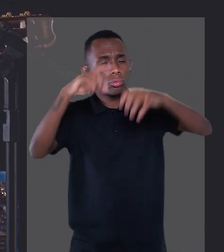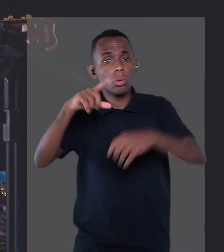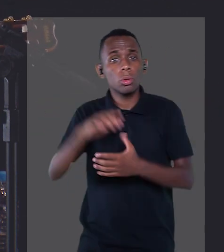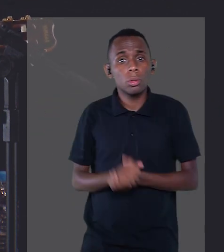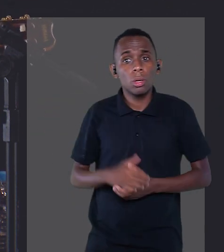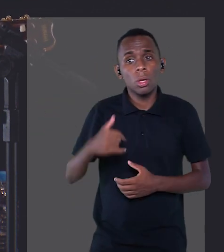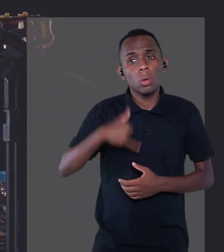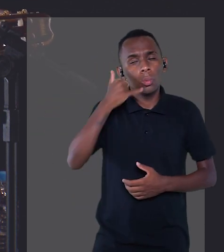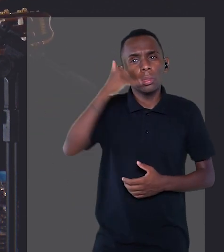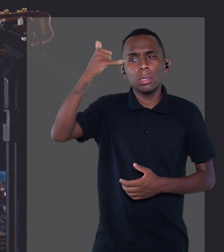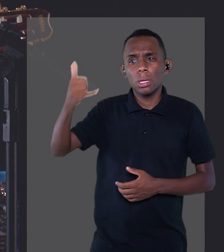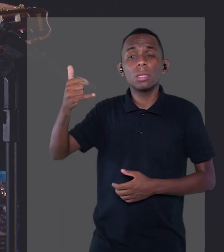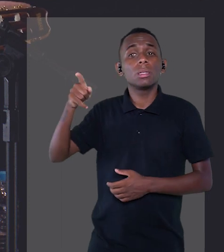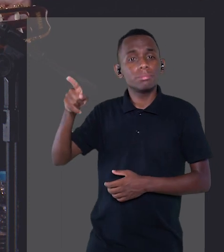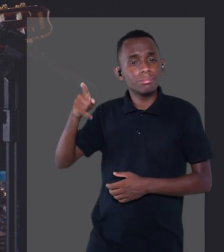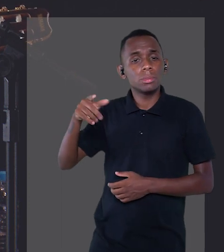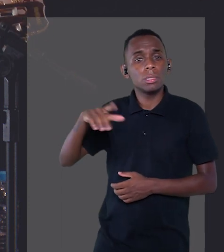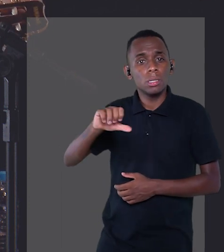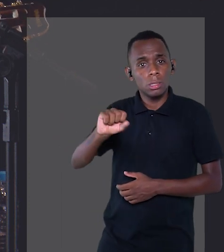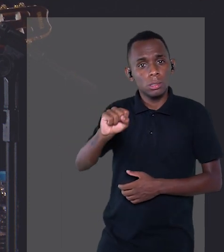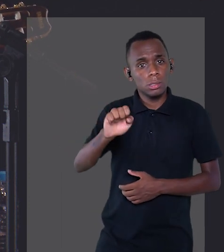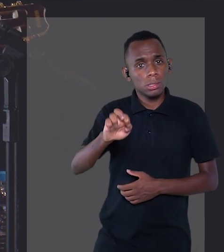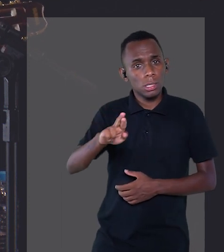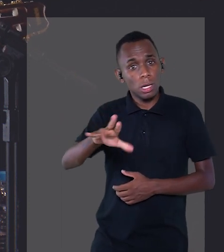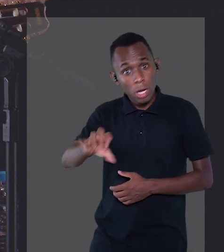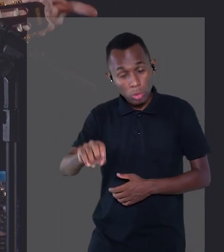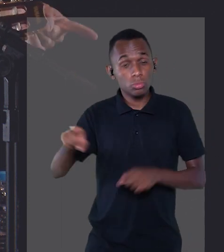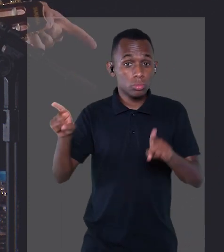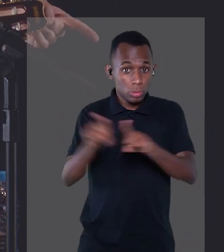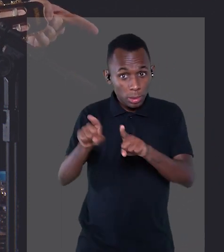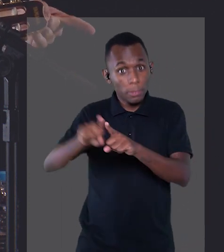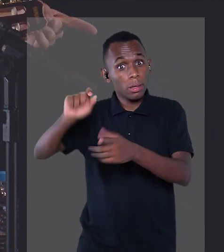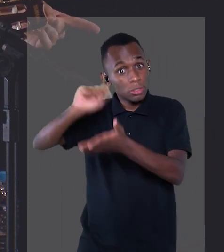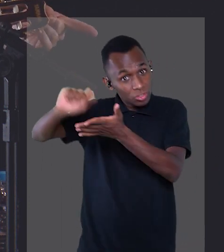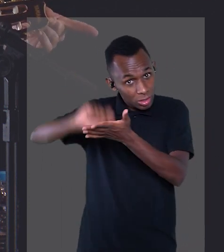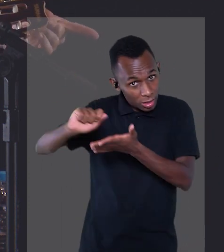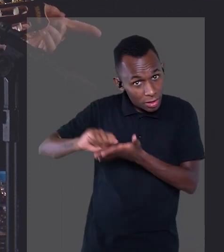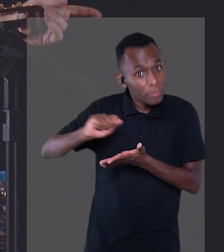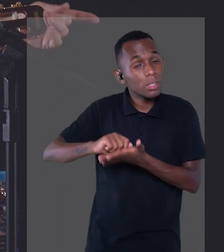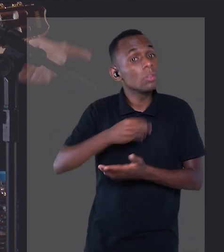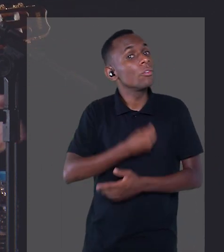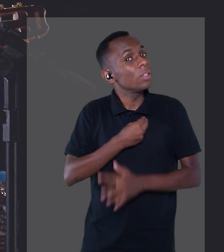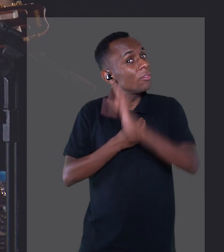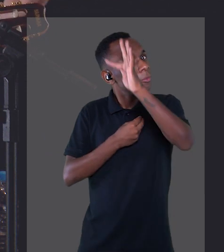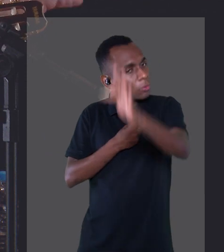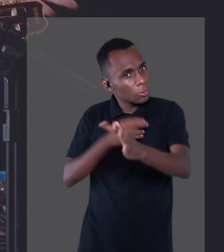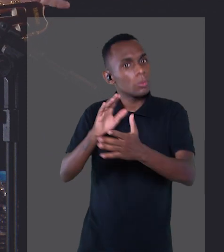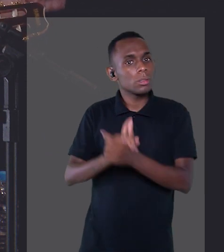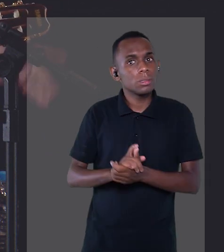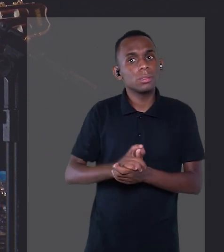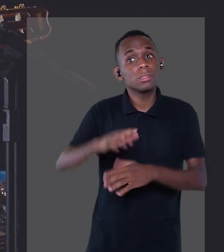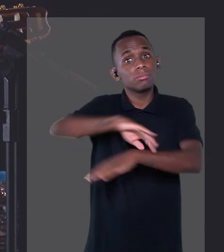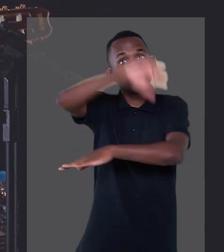eu liguei para o Sérgio estava já também enfurnado na serra, escrevendo Vida Futura, que foi para a